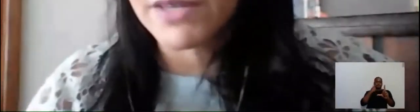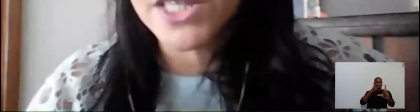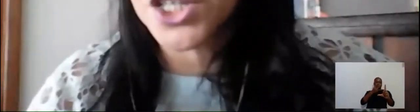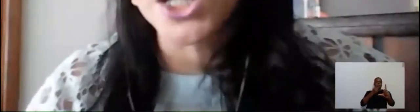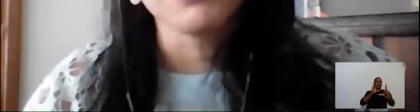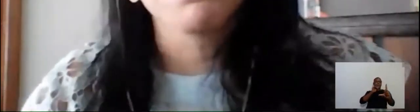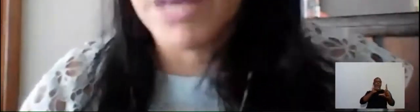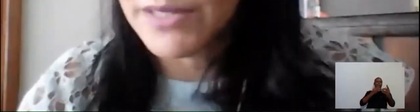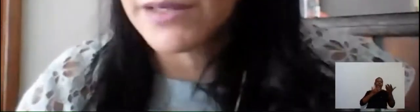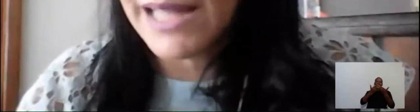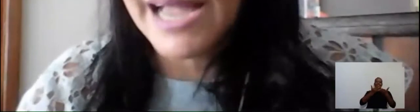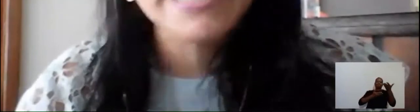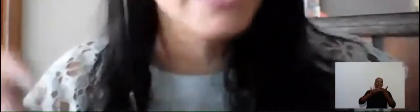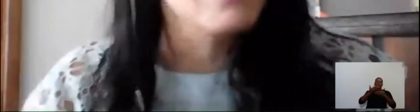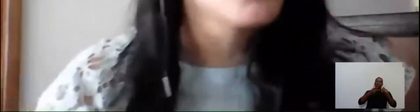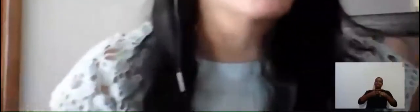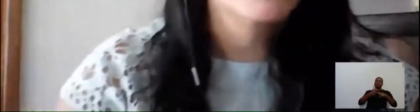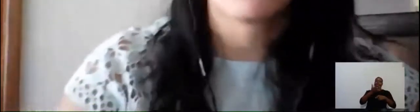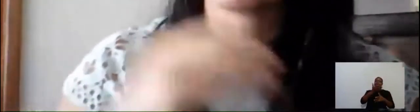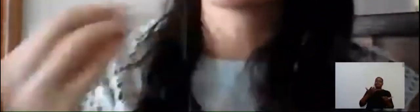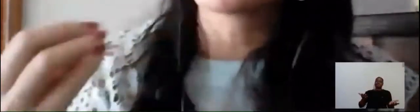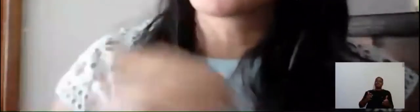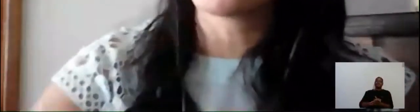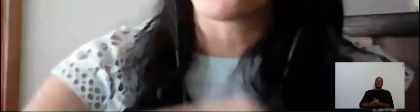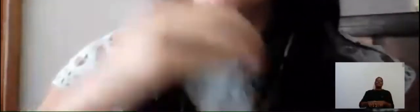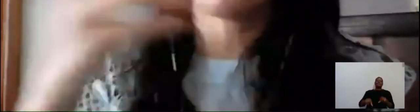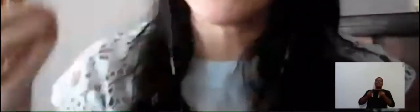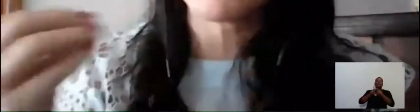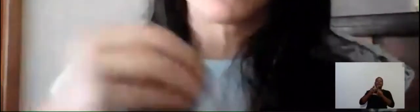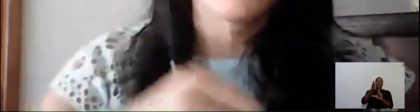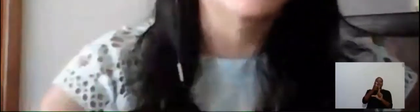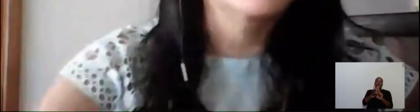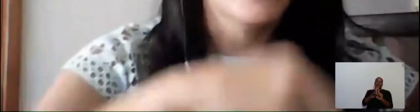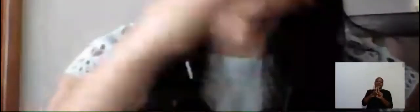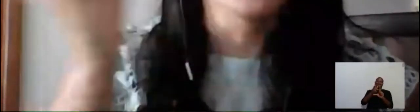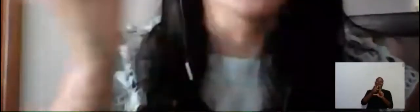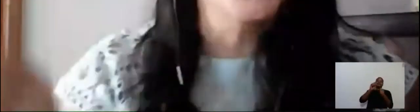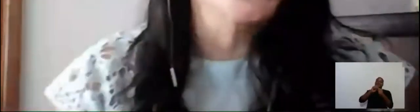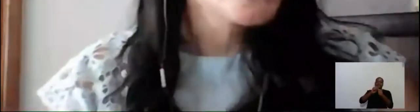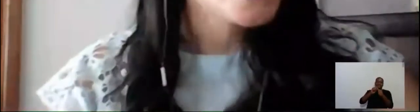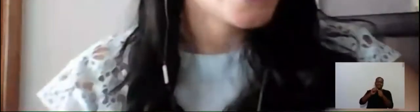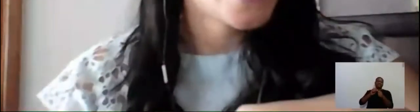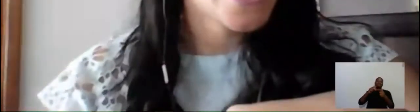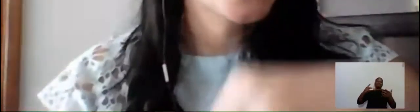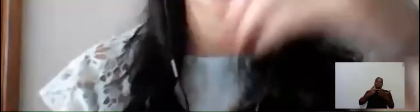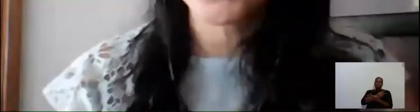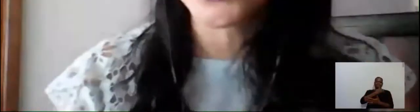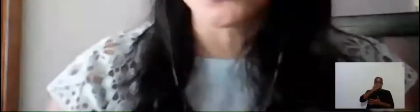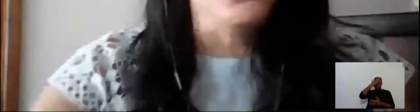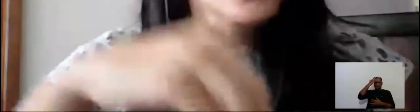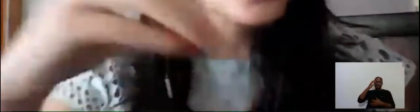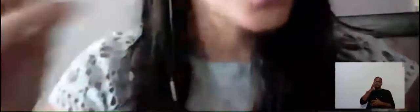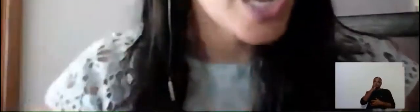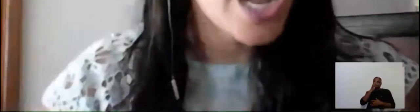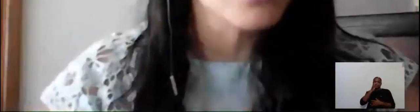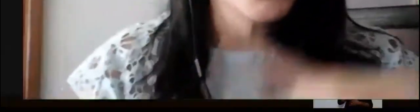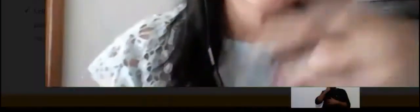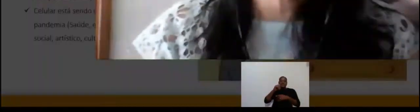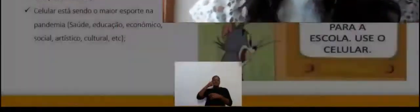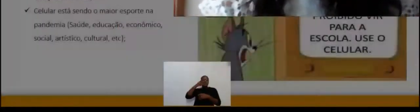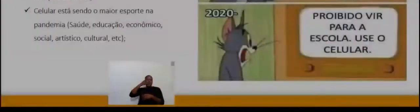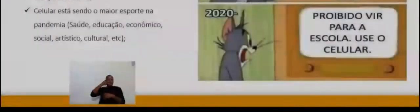pessoas estavam assistindo pelo celular, então o celular conseguiu romper as barreiras, saúde, artístico,